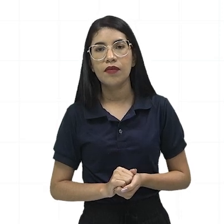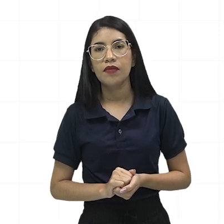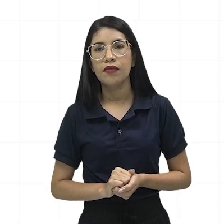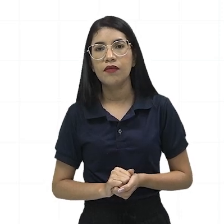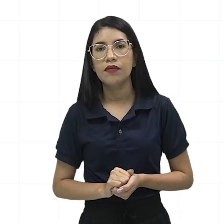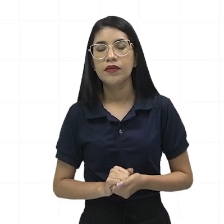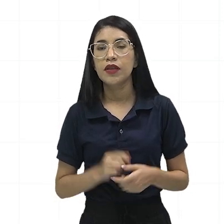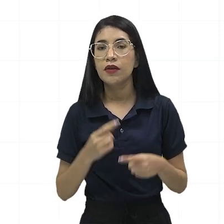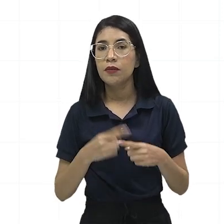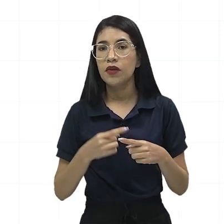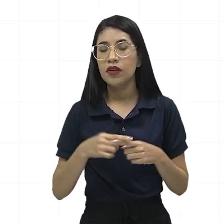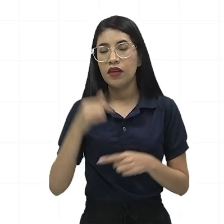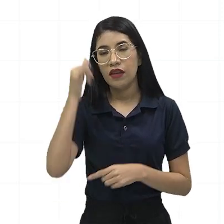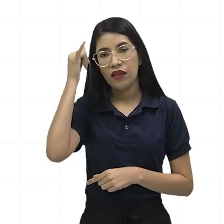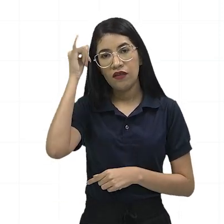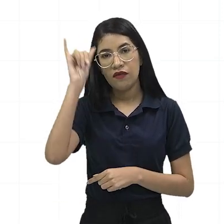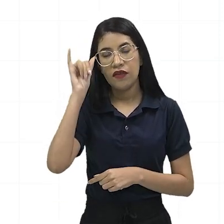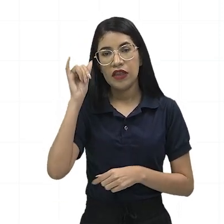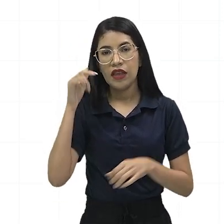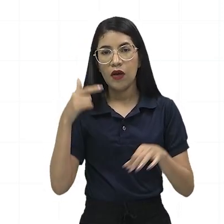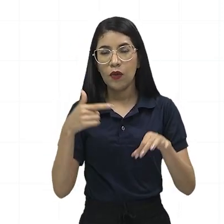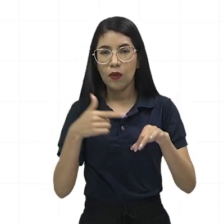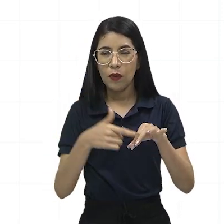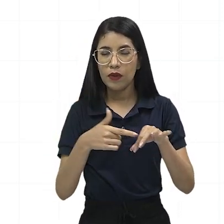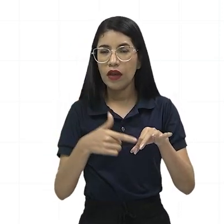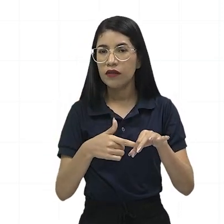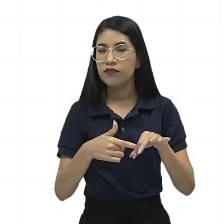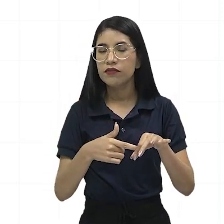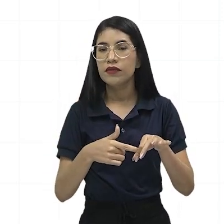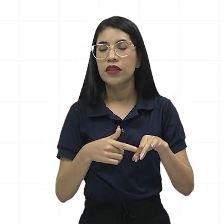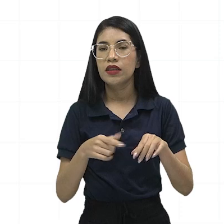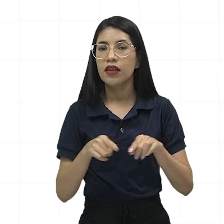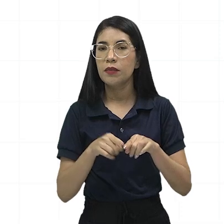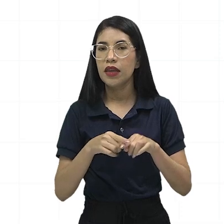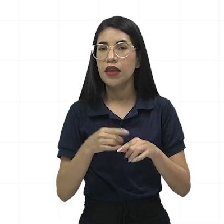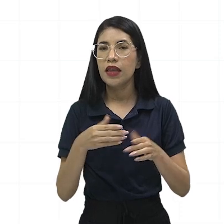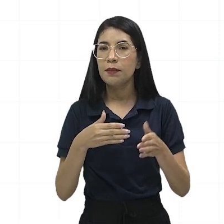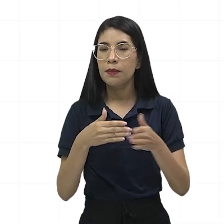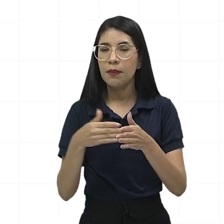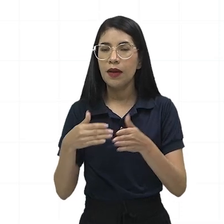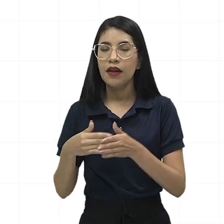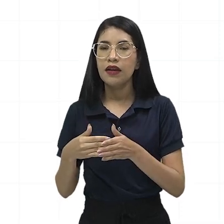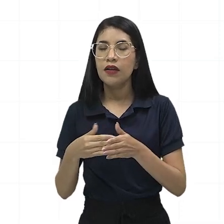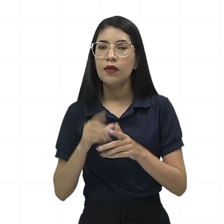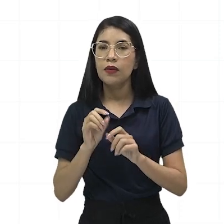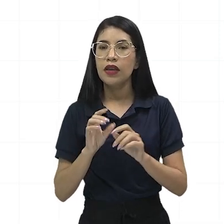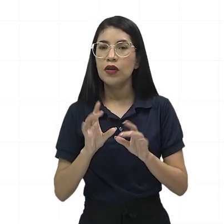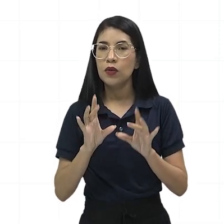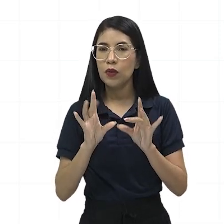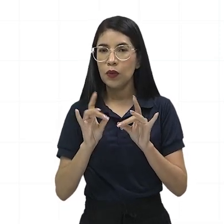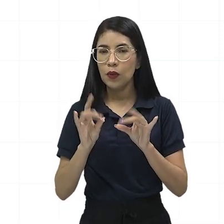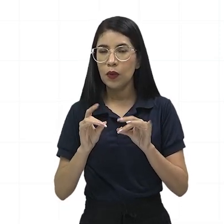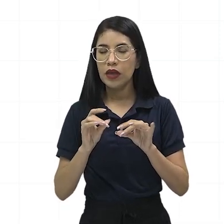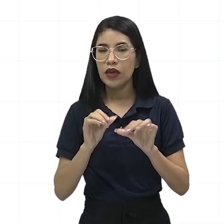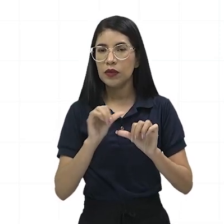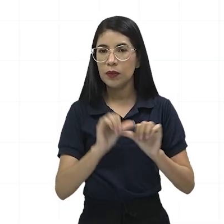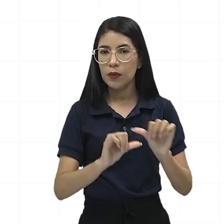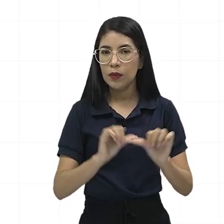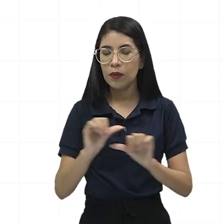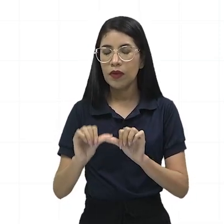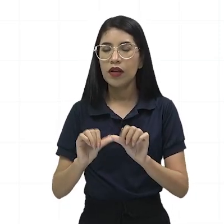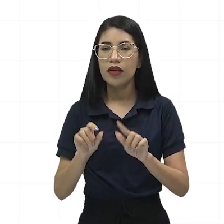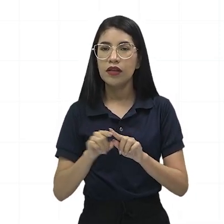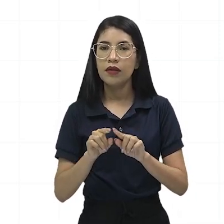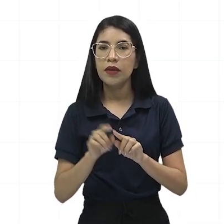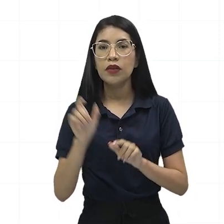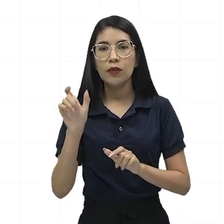porque impede o contato direto com órgãos genitais, barrando consequentemente a troca de fluidos corporais entre